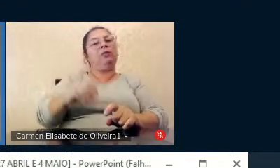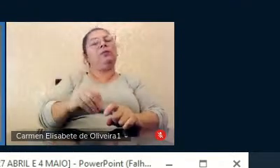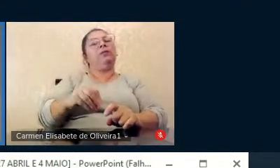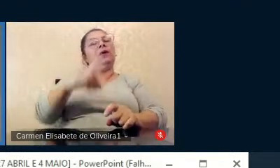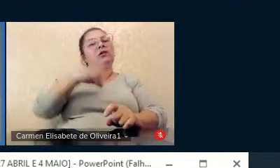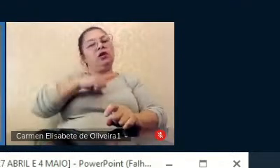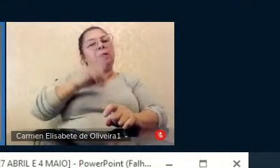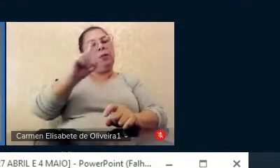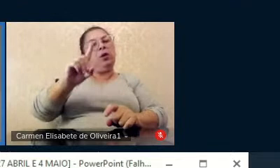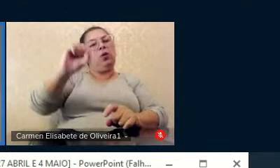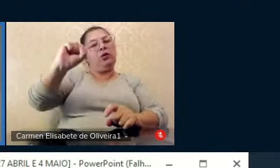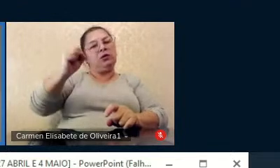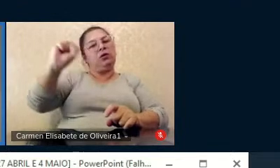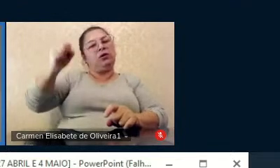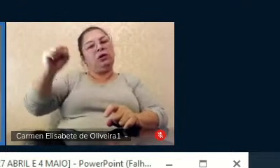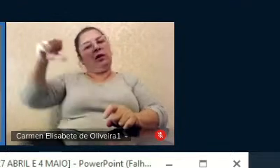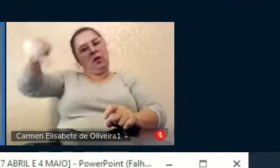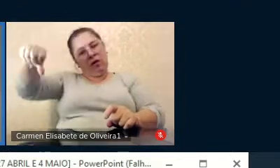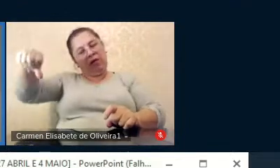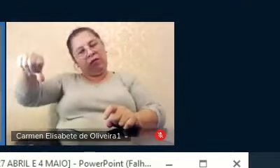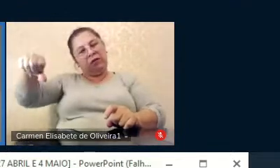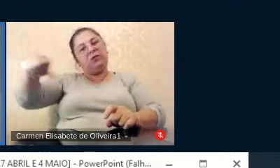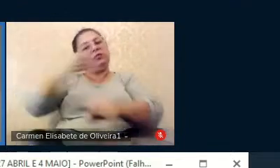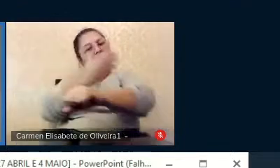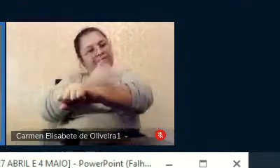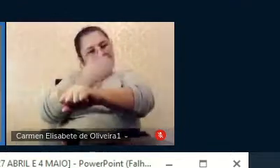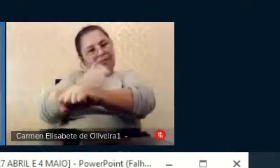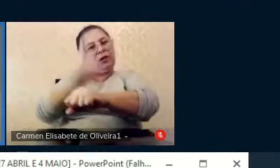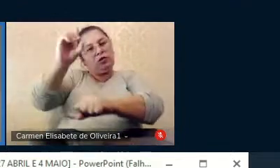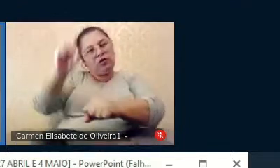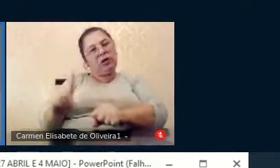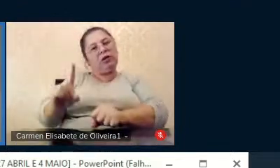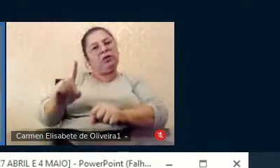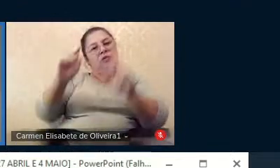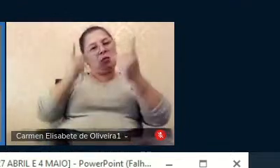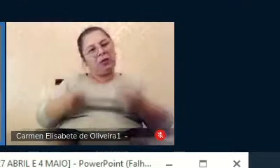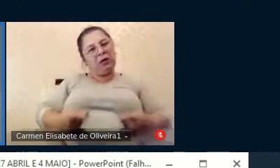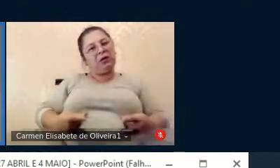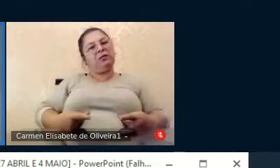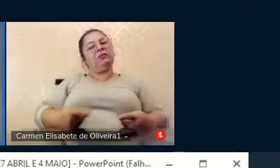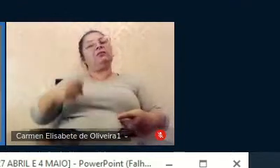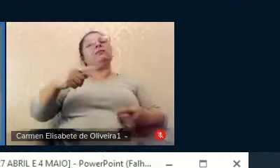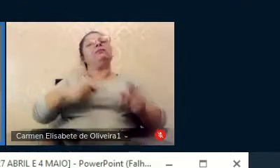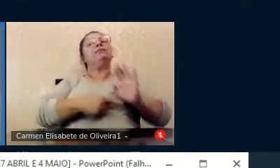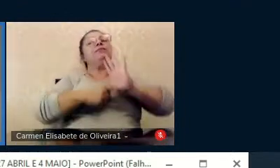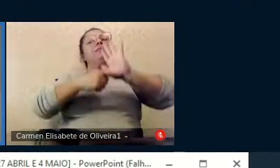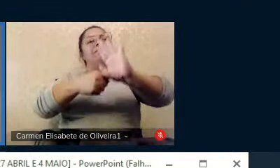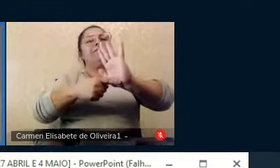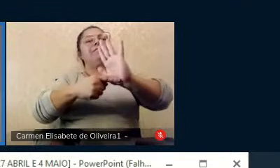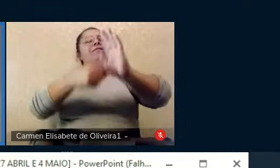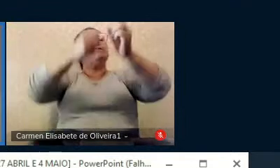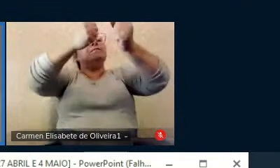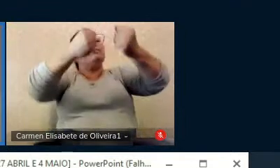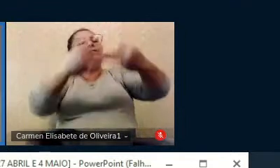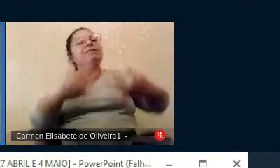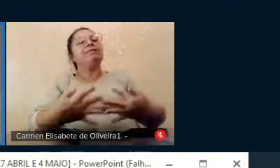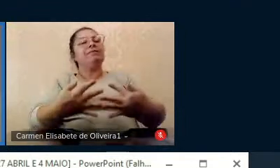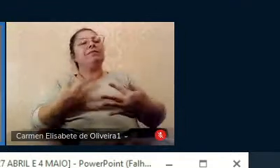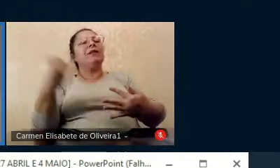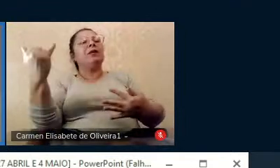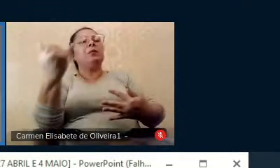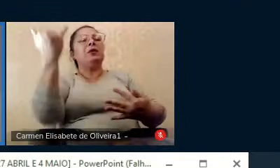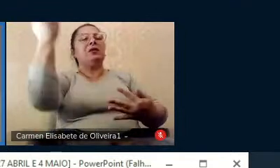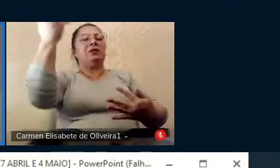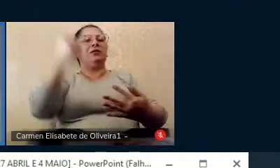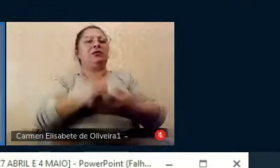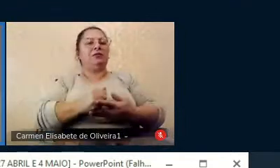1989, no ensaio Direitos Humanos e Literatura, ele traz uma fala assim, que é muito importante, que